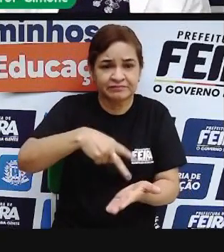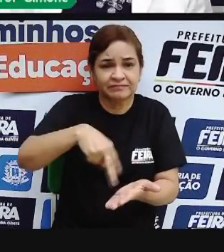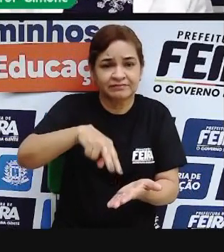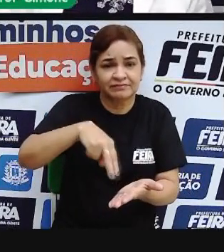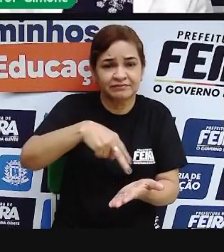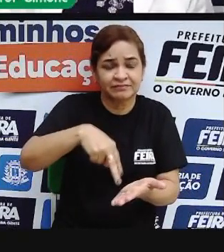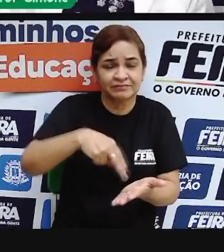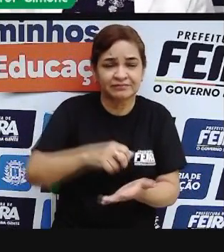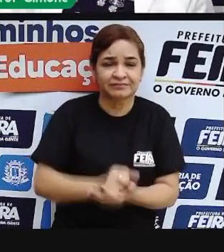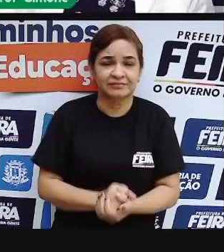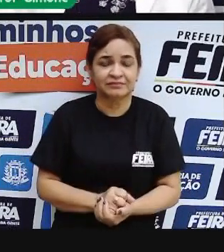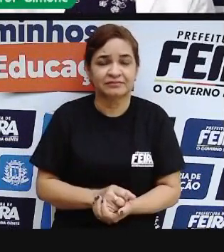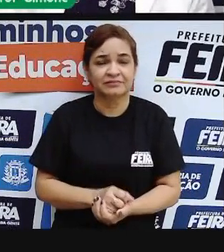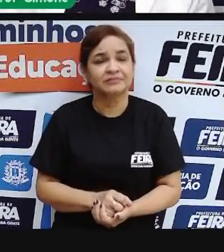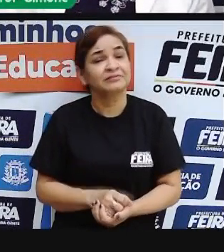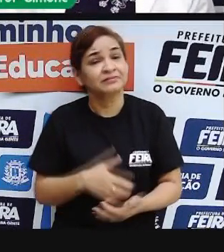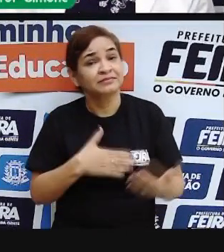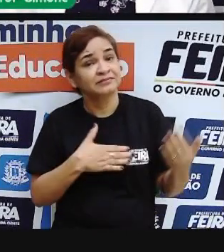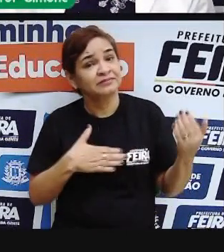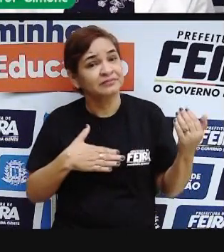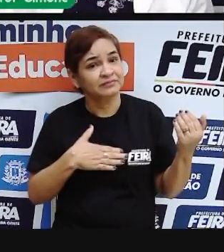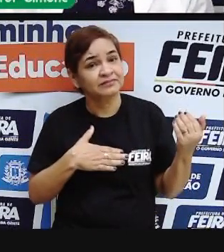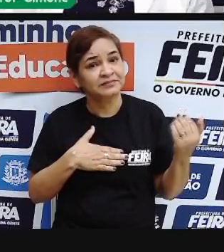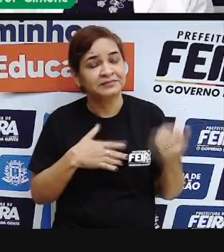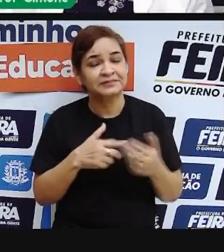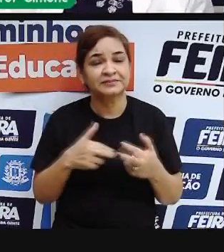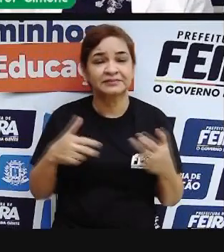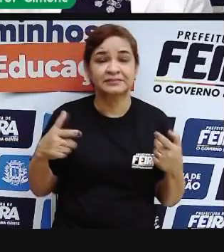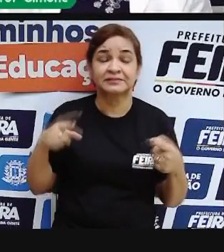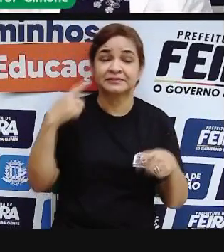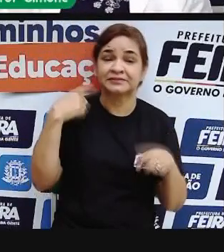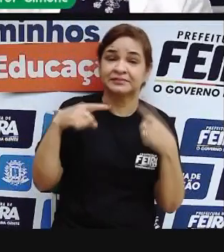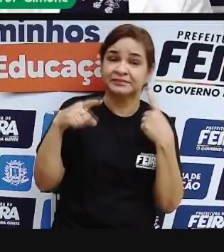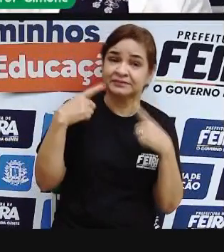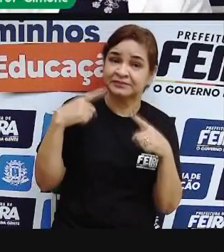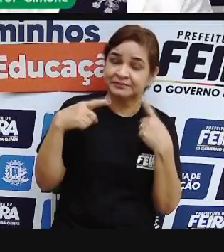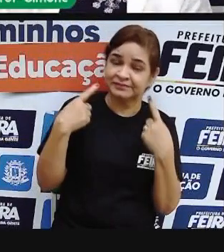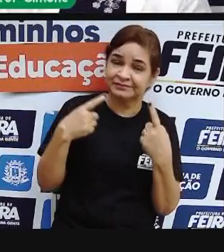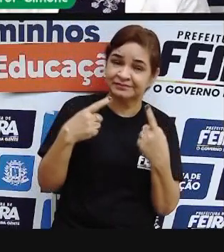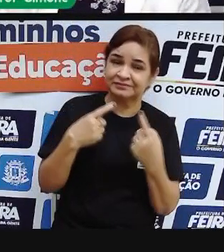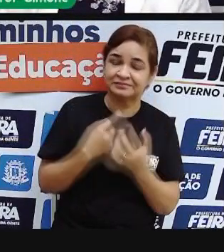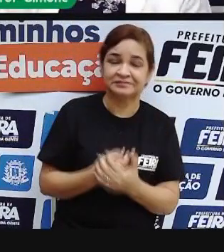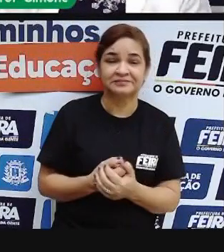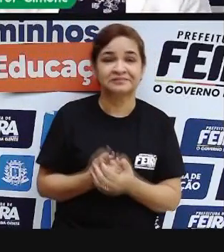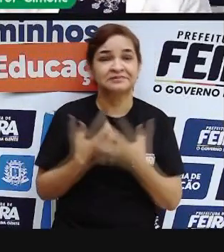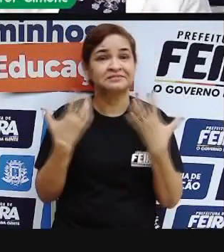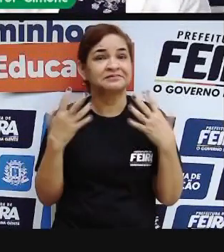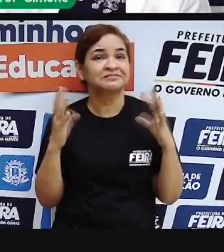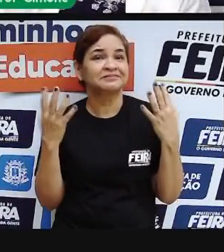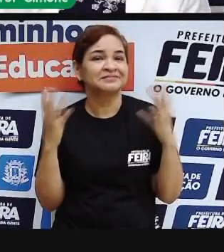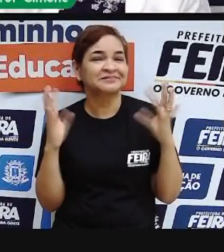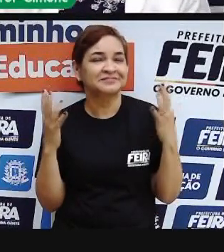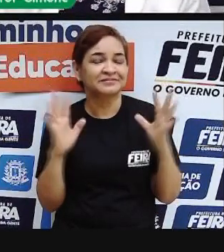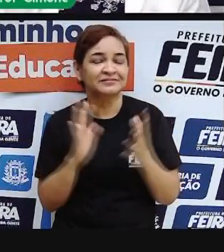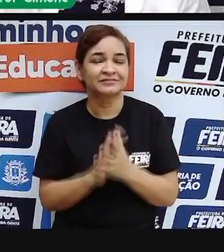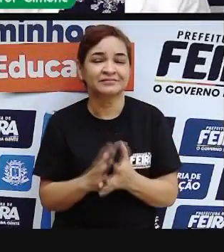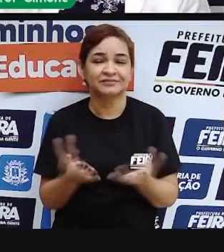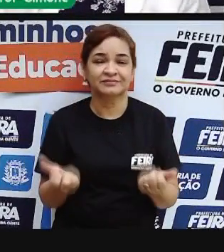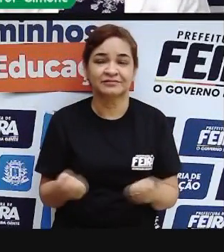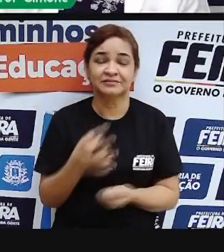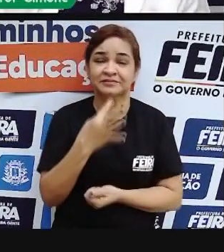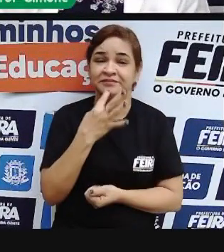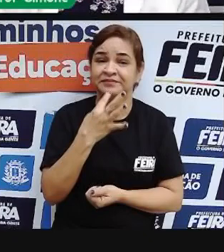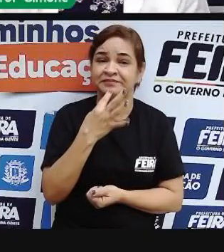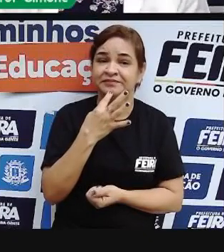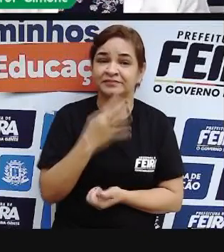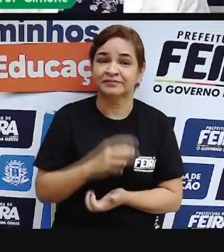do baião, que são danças e músicas típicas dos festejos juninos e que a gente vai conhecer um pouco mais nessa aula.